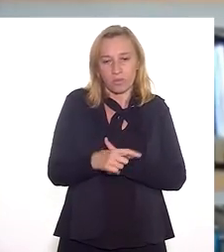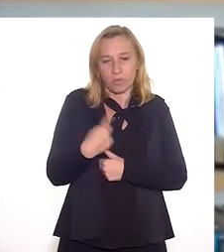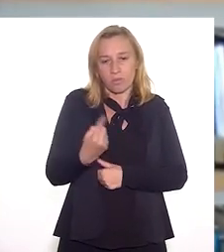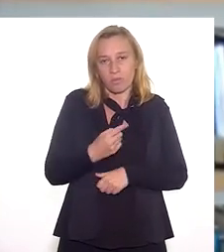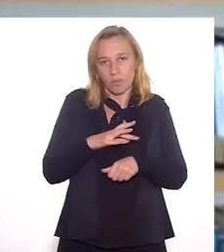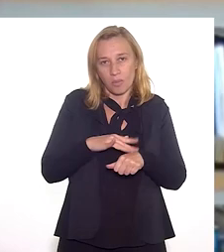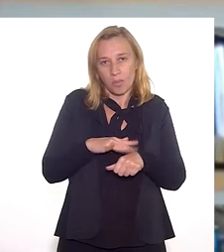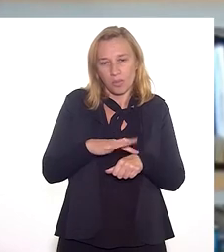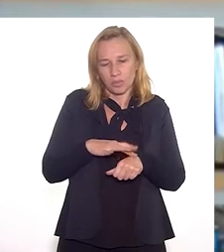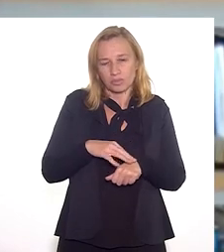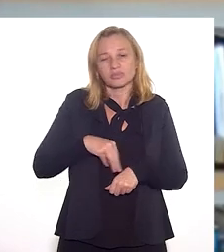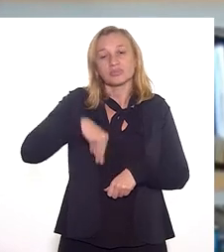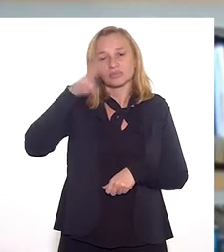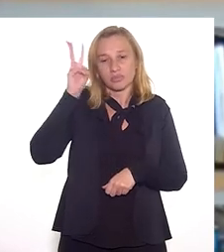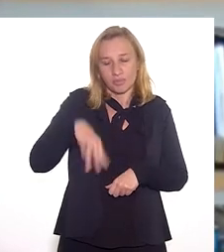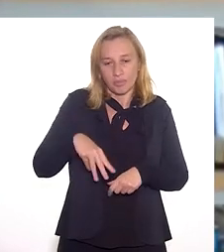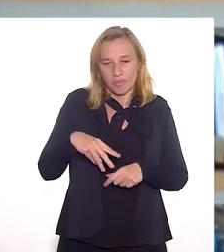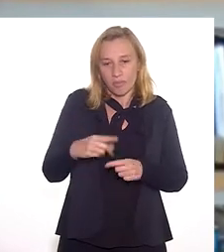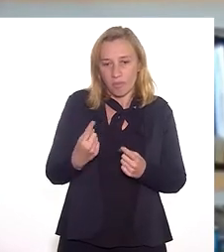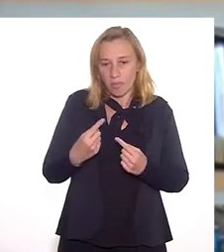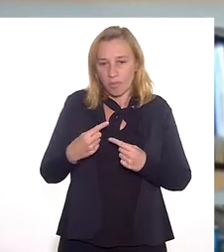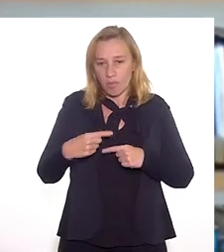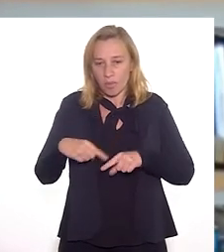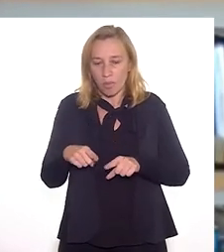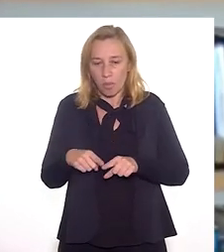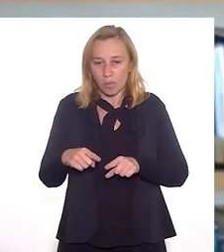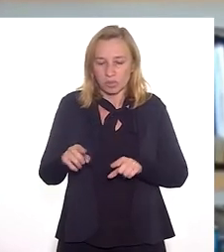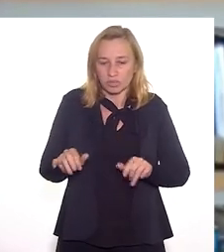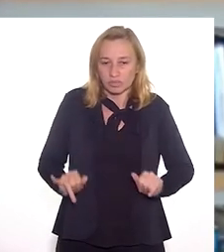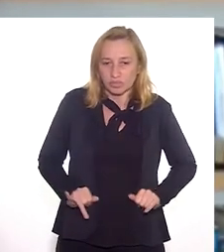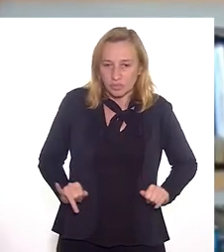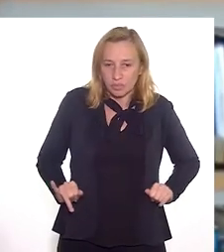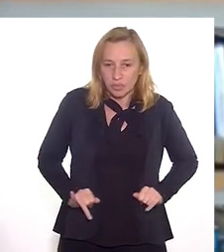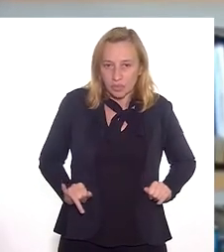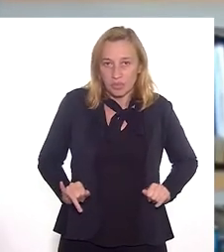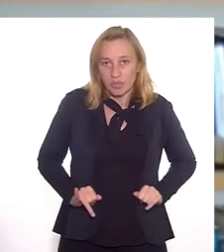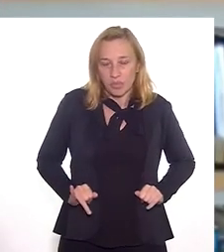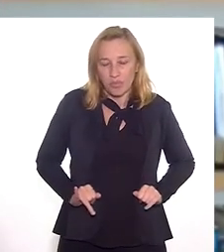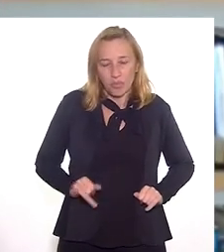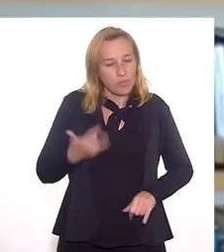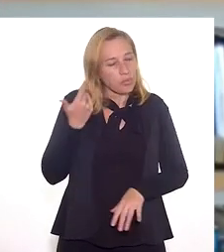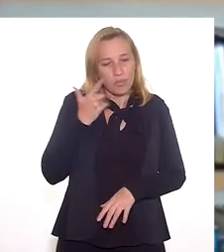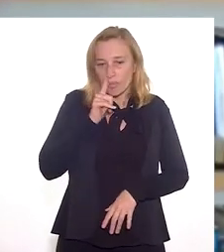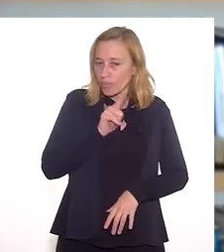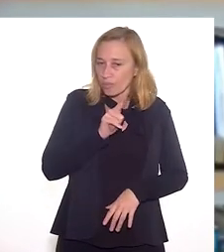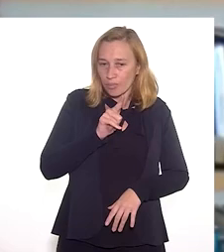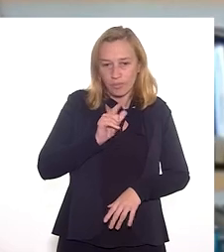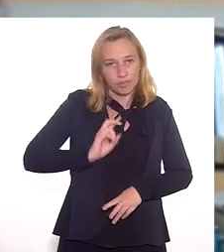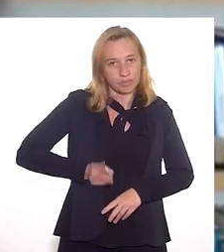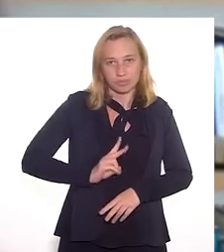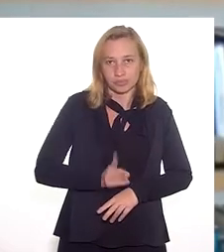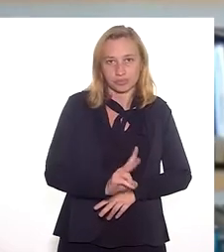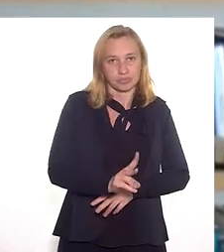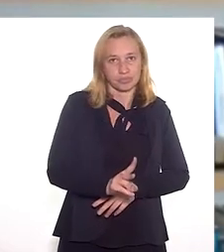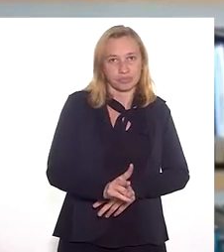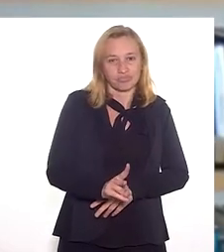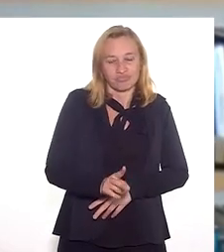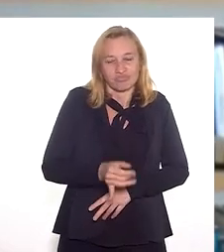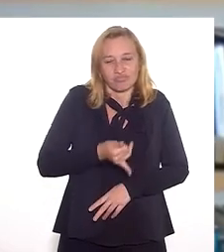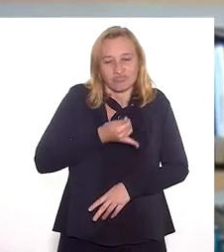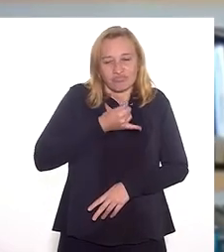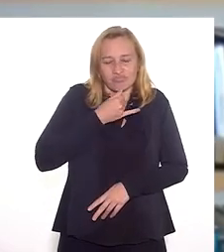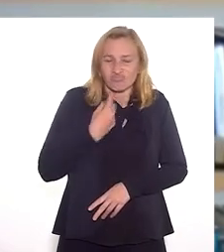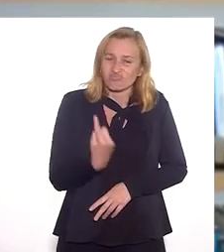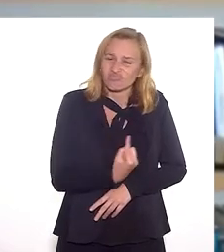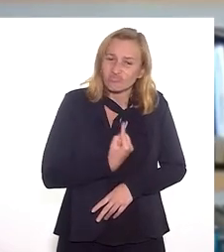enfrentar a nossa dor, porque quem não enfrenta a própria dor, quem não enfrenta o próprio luto, não consegue seguir